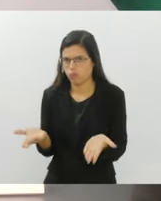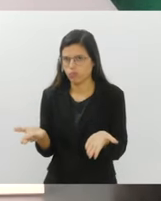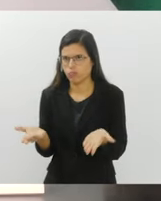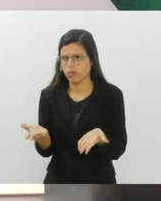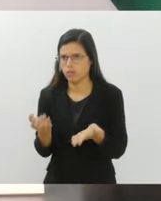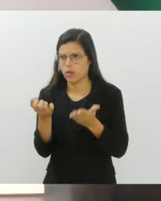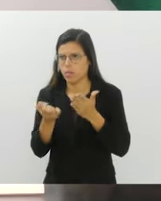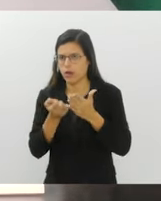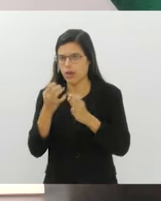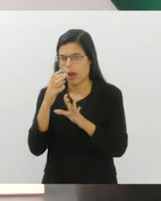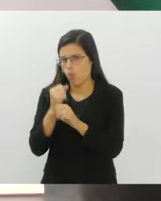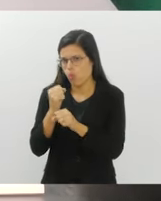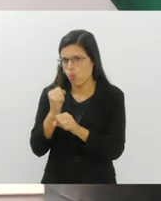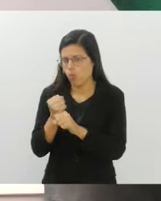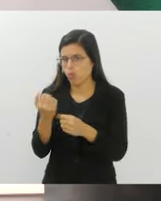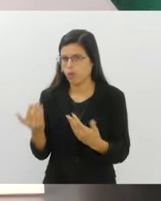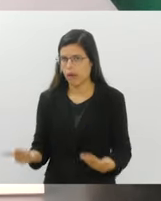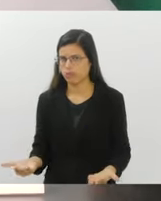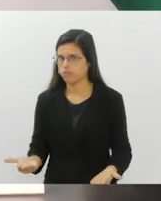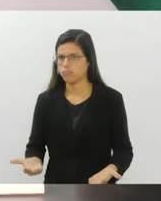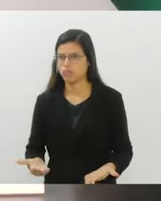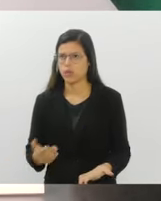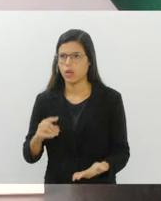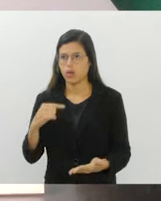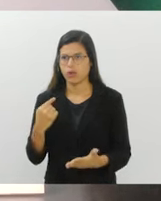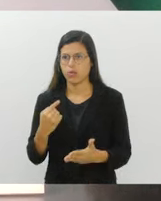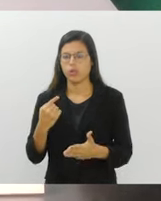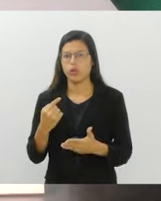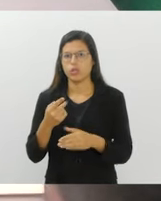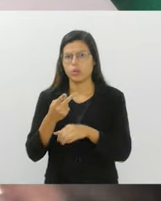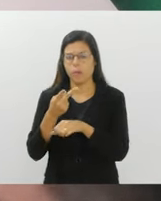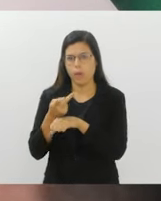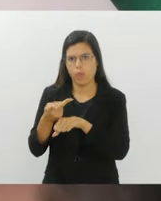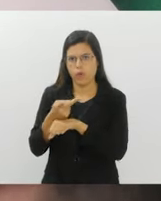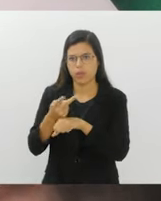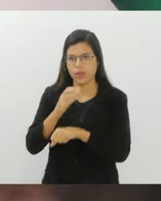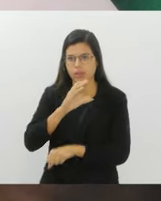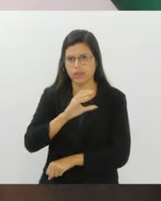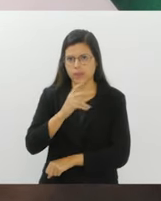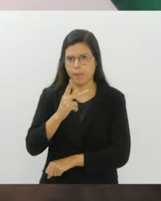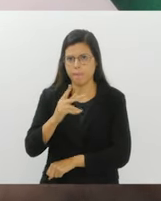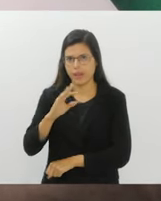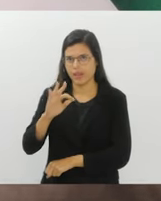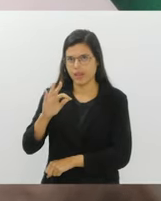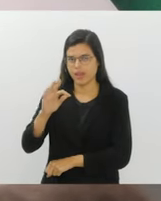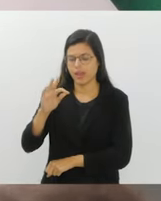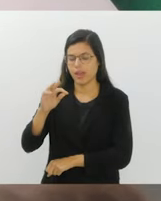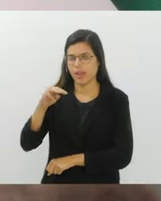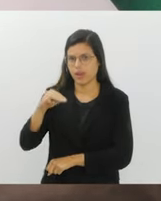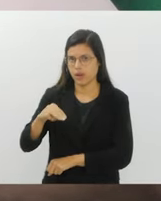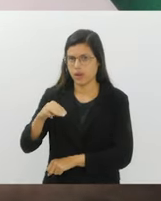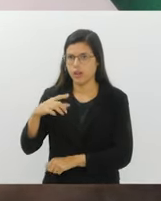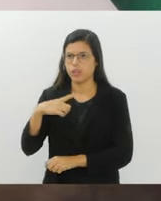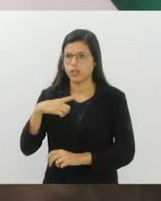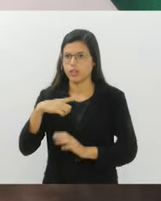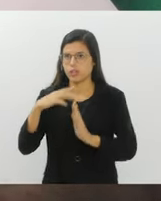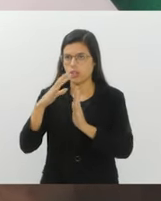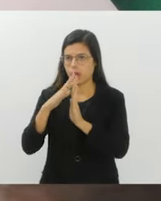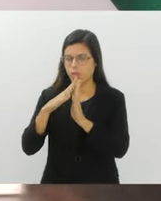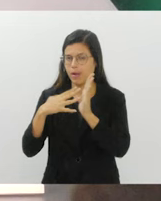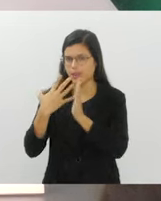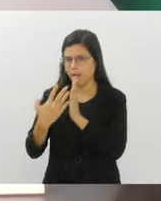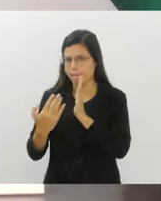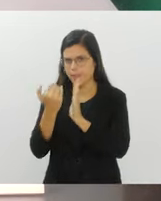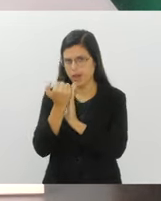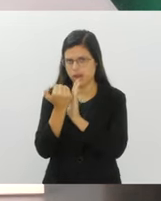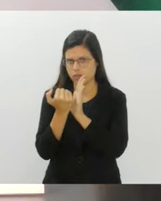Como calcular esse KM? E aí nós buscamos na CPTM, que eles têm uma tabela EMOP da ferrovia, porque na